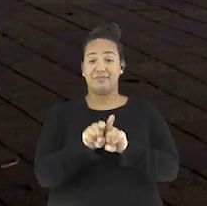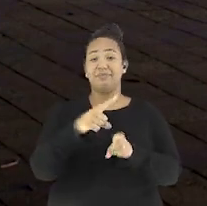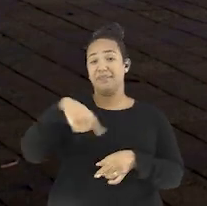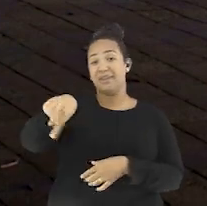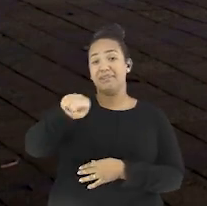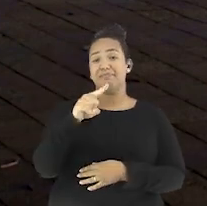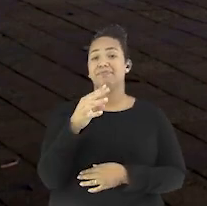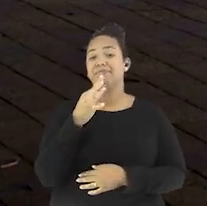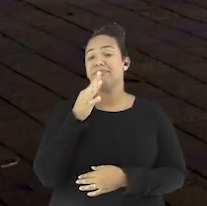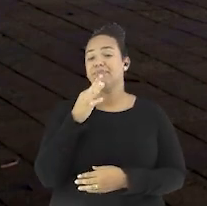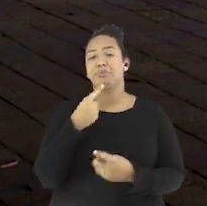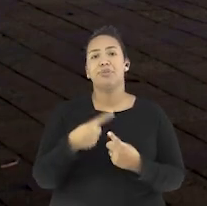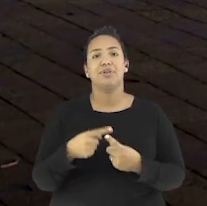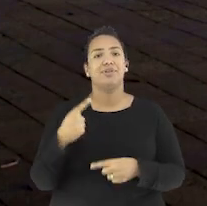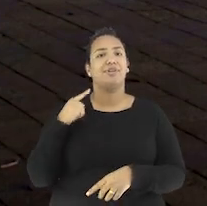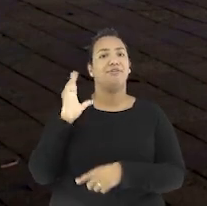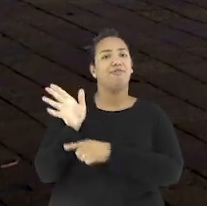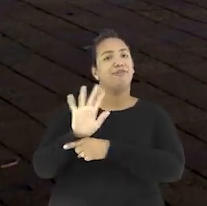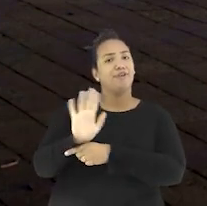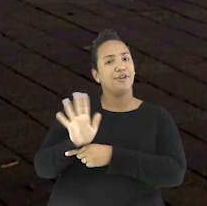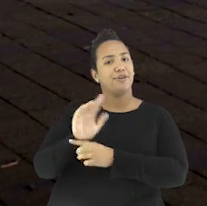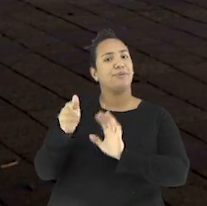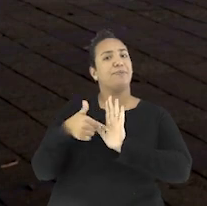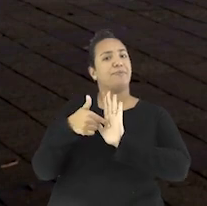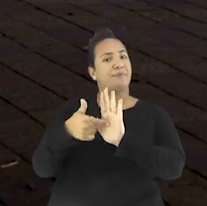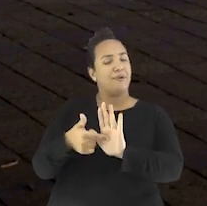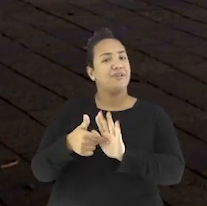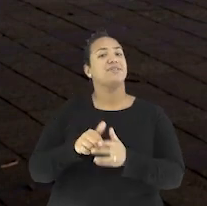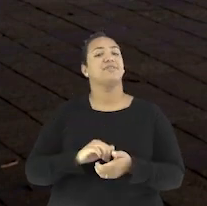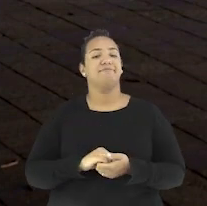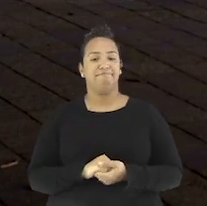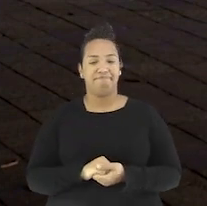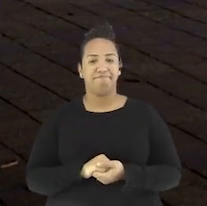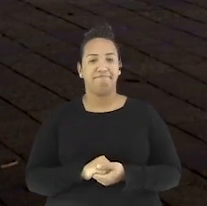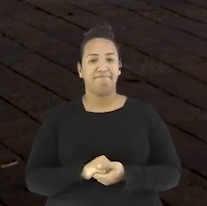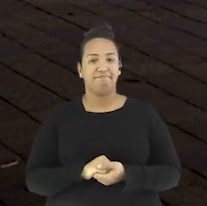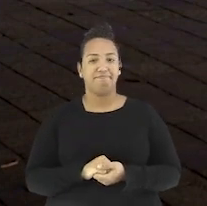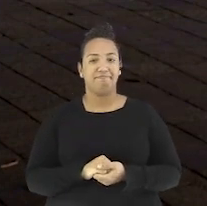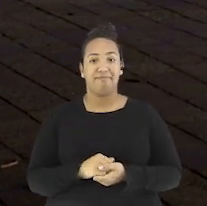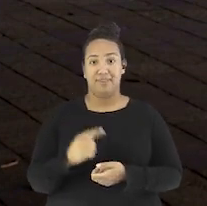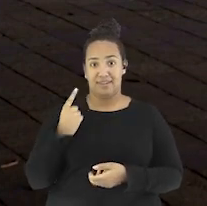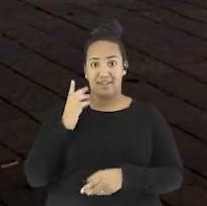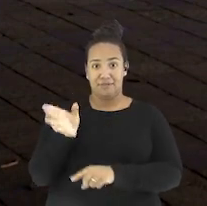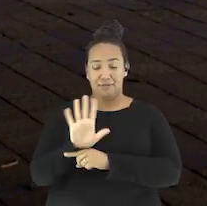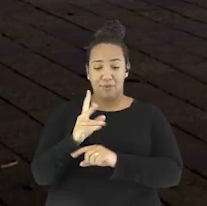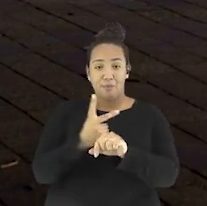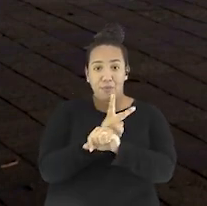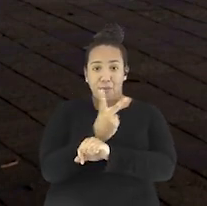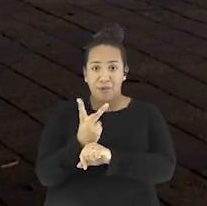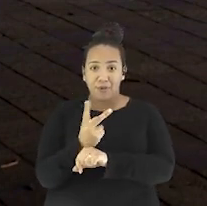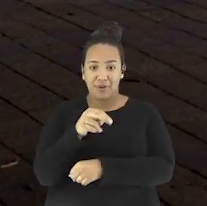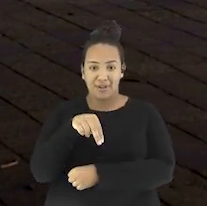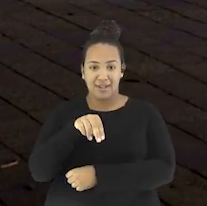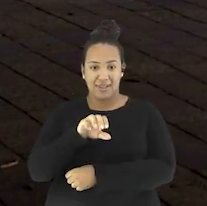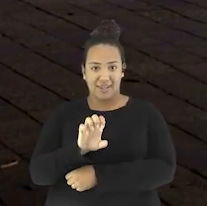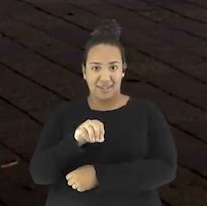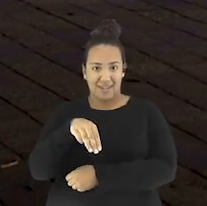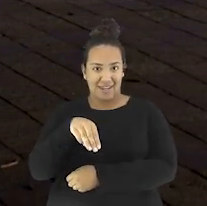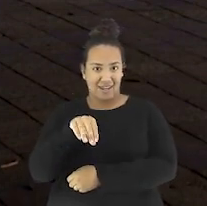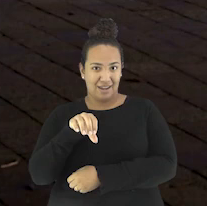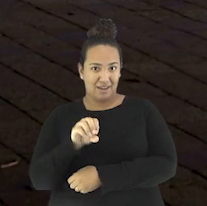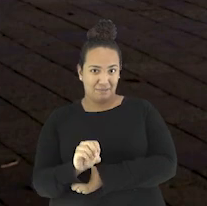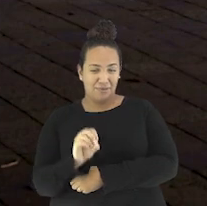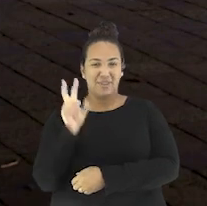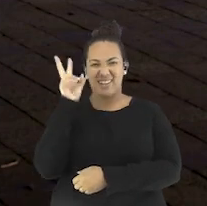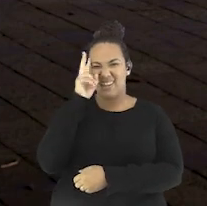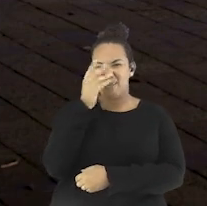nós, devido a aparecerem em grandes produções visuais que conhecemos. No filme Procurando Nemo, o Marlin, pai do Nemo, sai